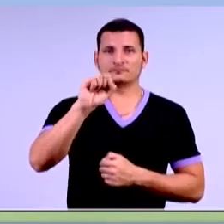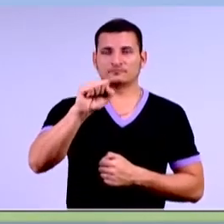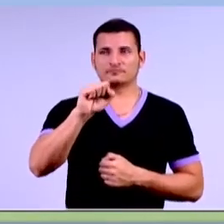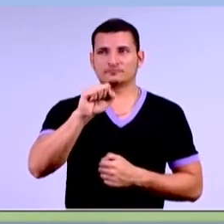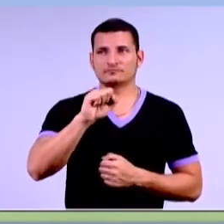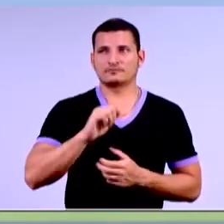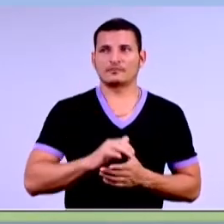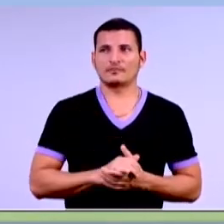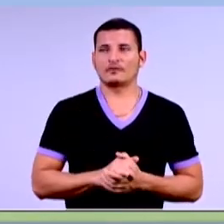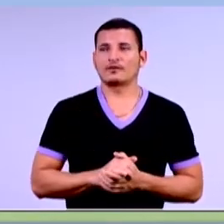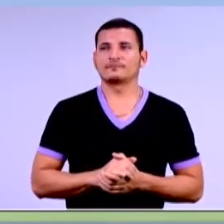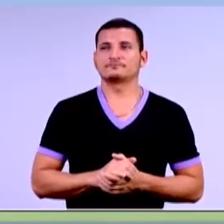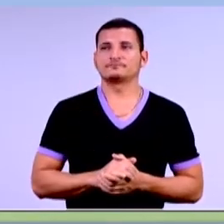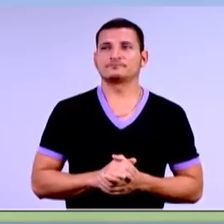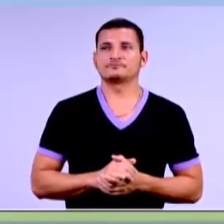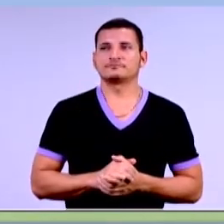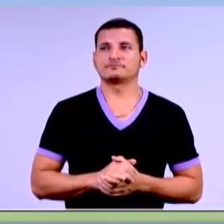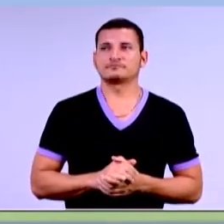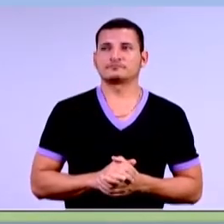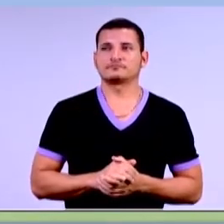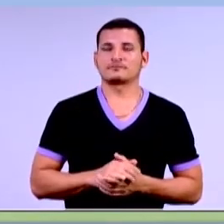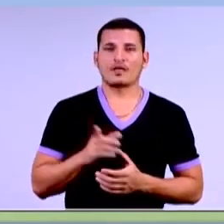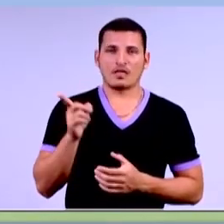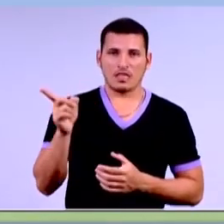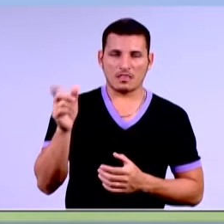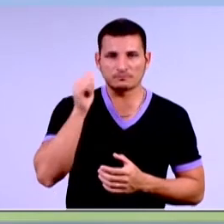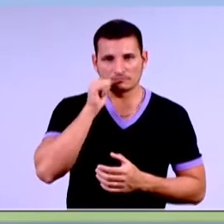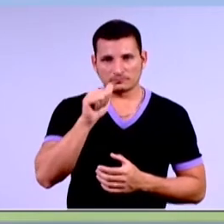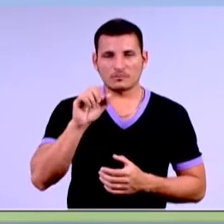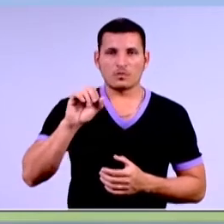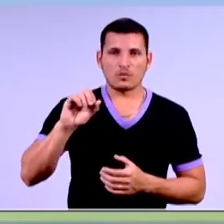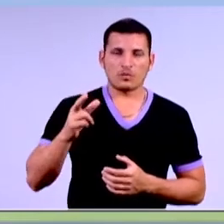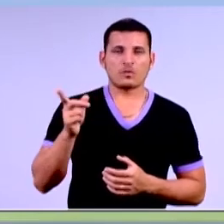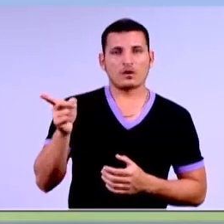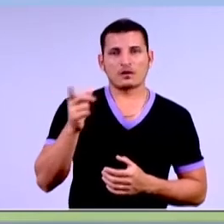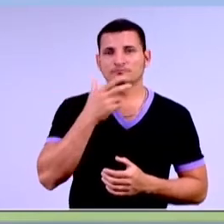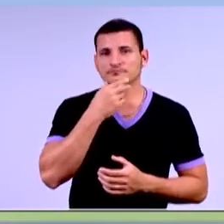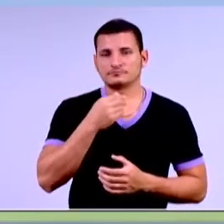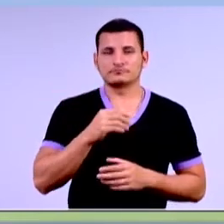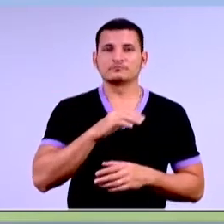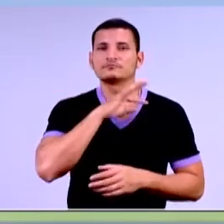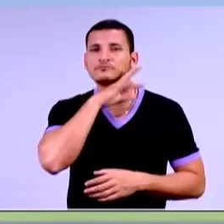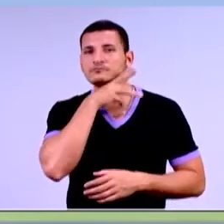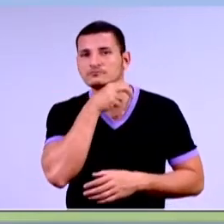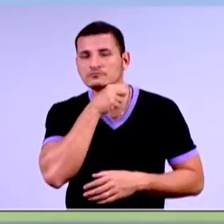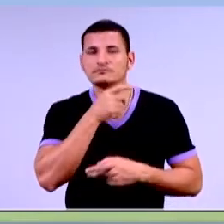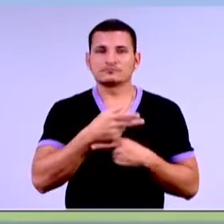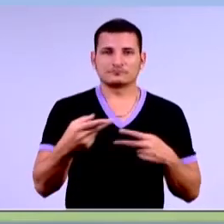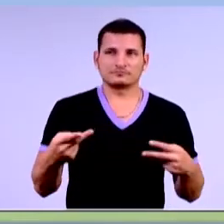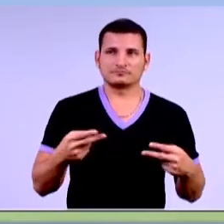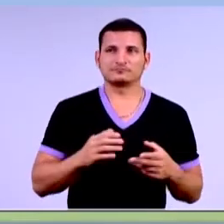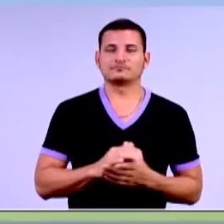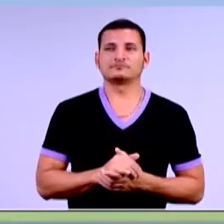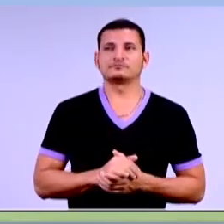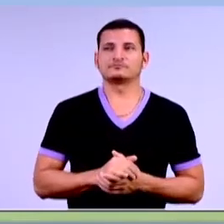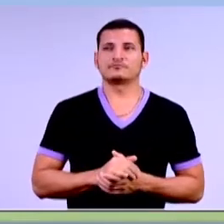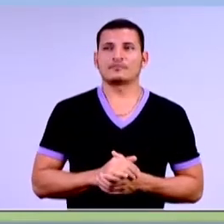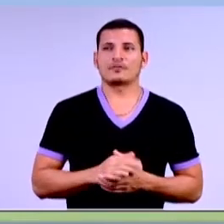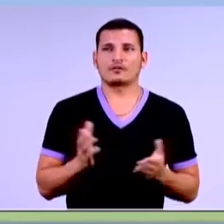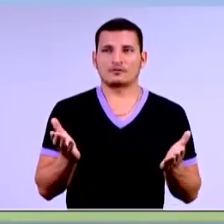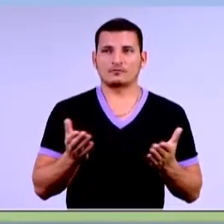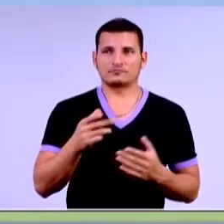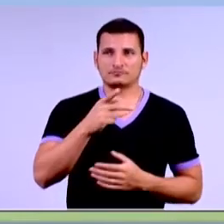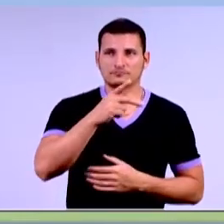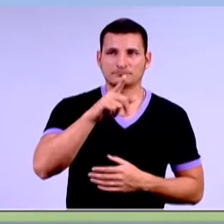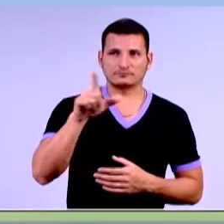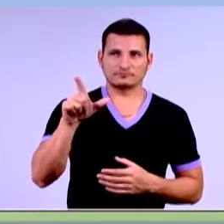corresponde a ide que é ele ou ela para objetos ou animais já foi dito isso antes aqui vamos naturalmente